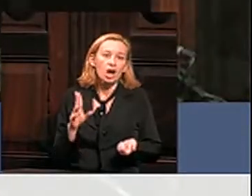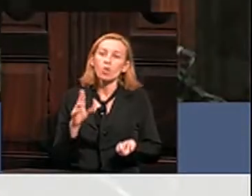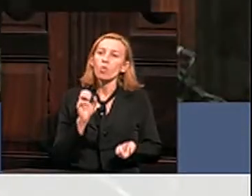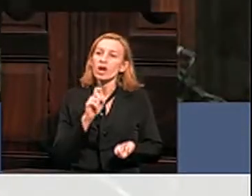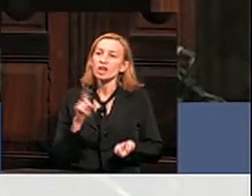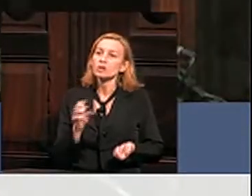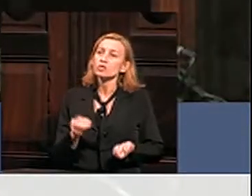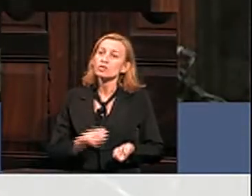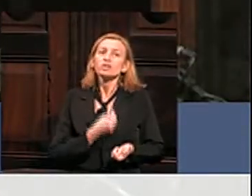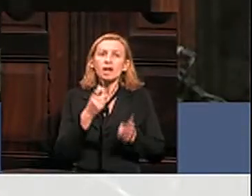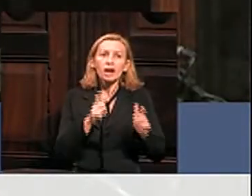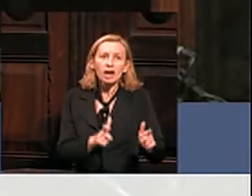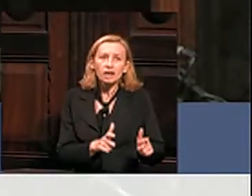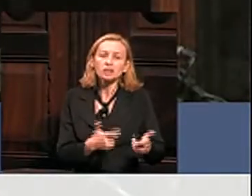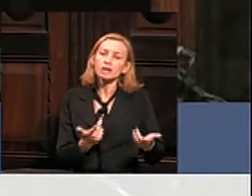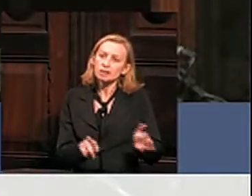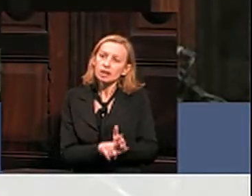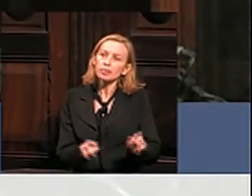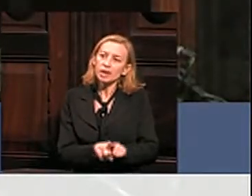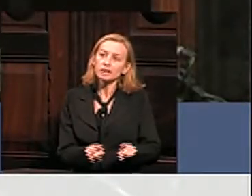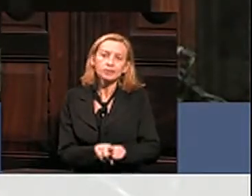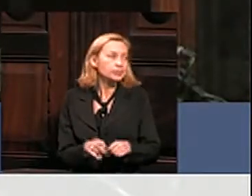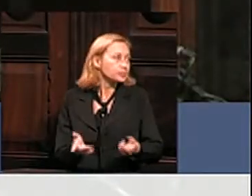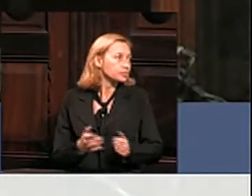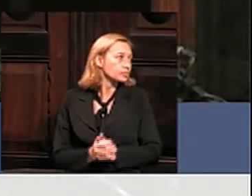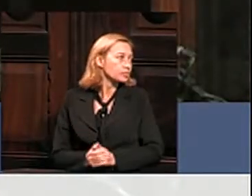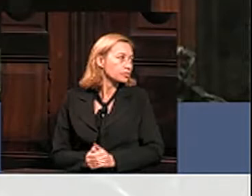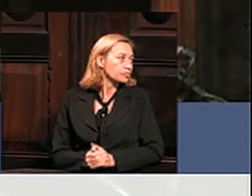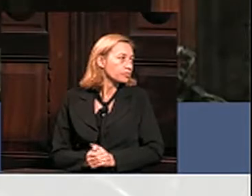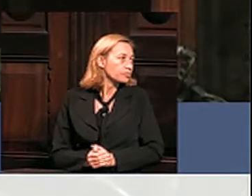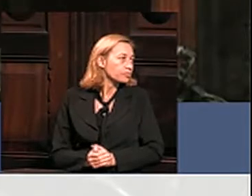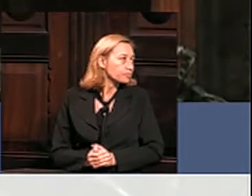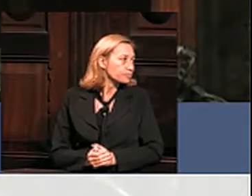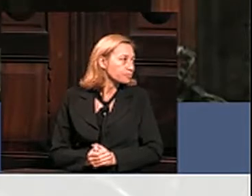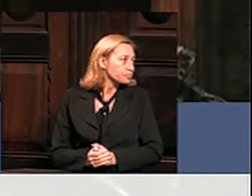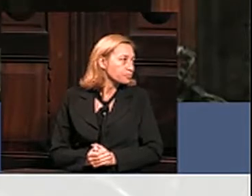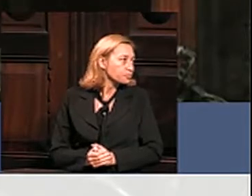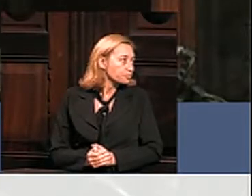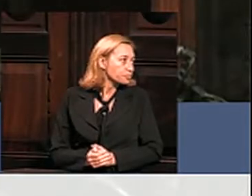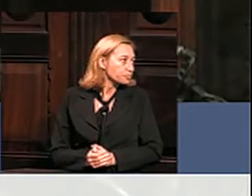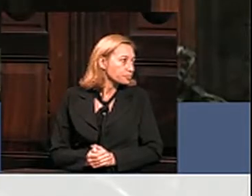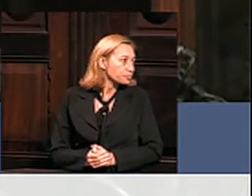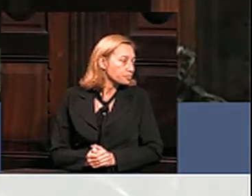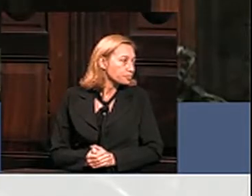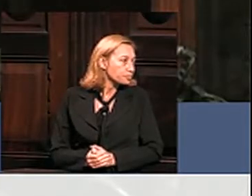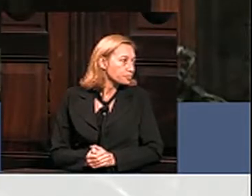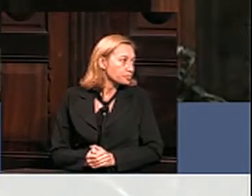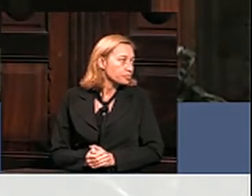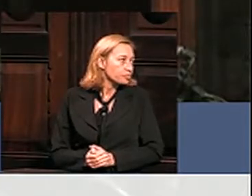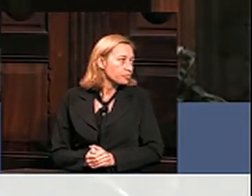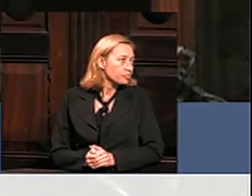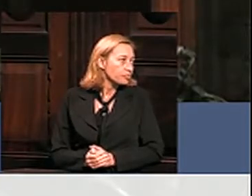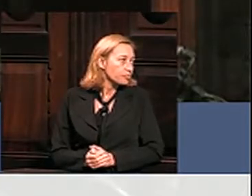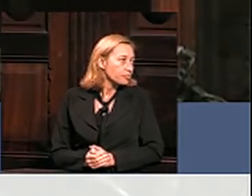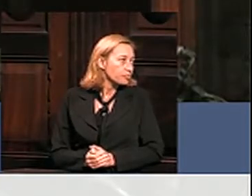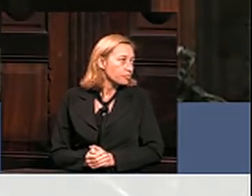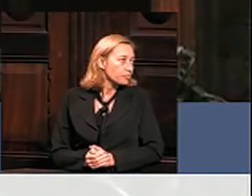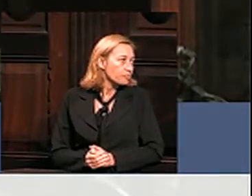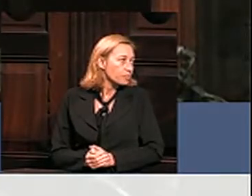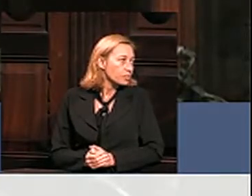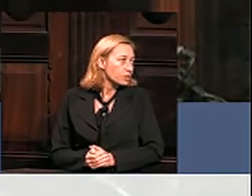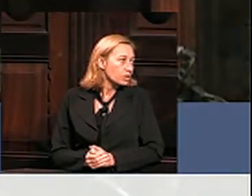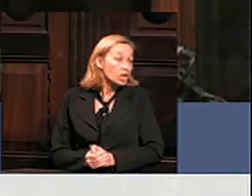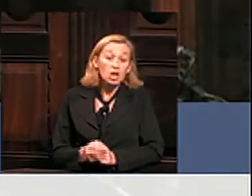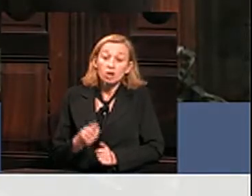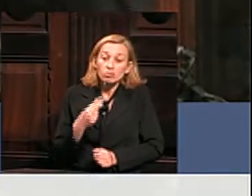Lucinha, eu quero votar o projeto ao êxodo. Só que nós estamos no meio de uma votação com um destaque. Eu não